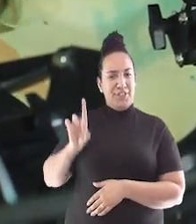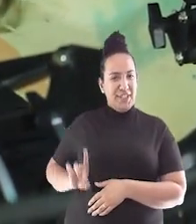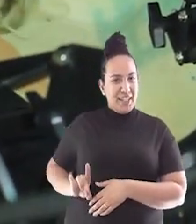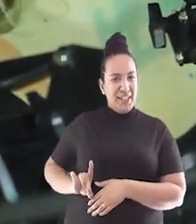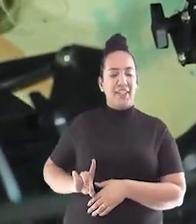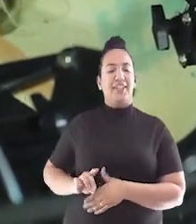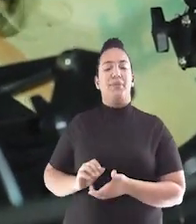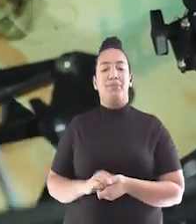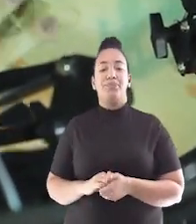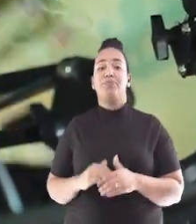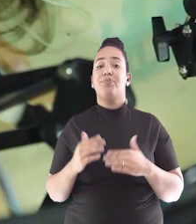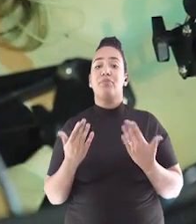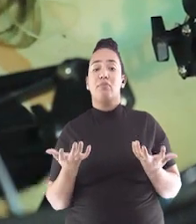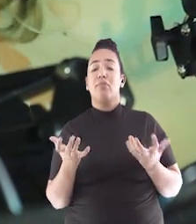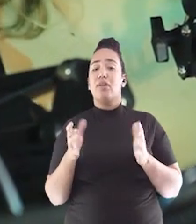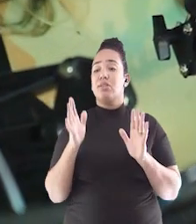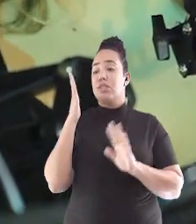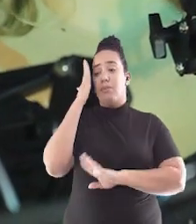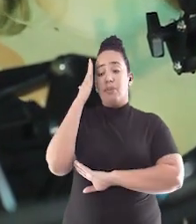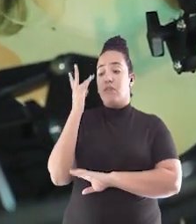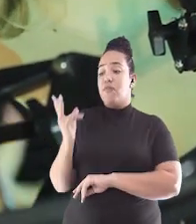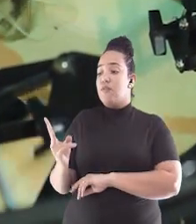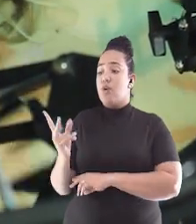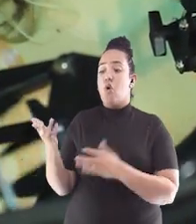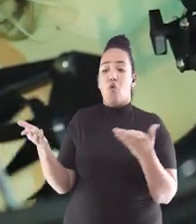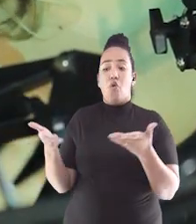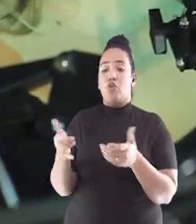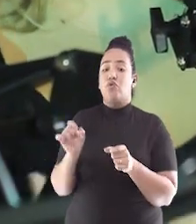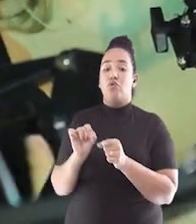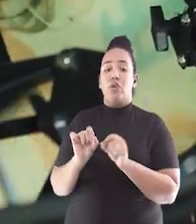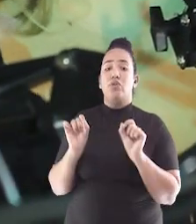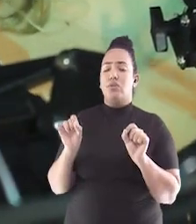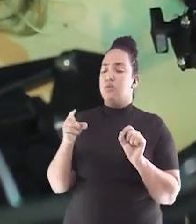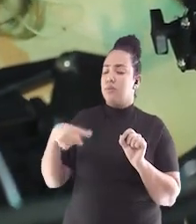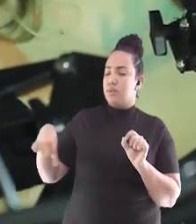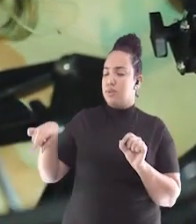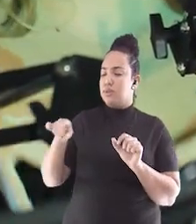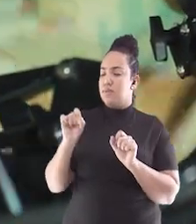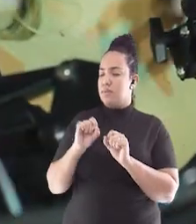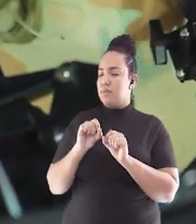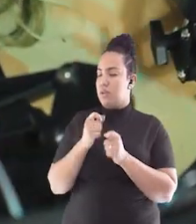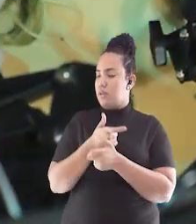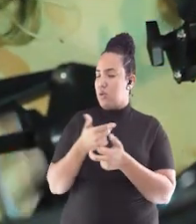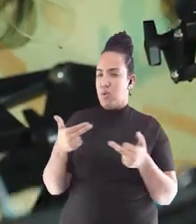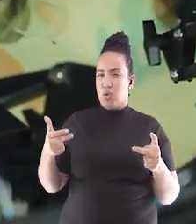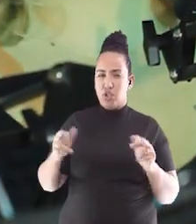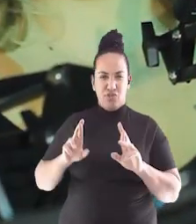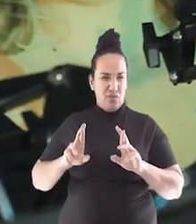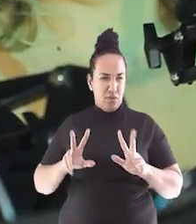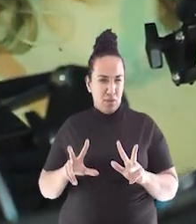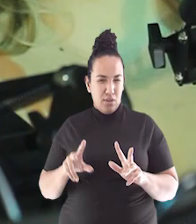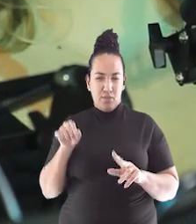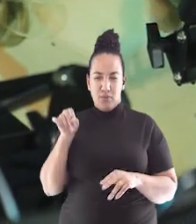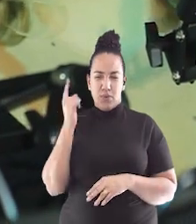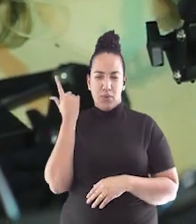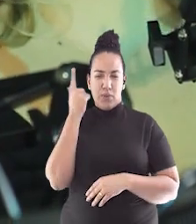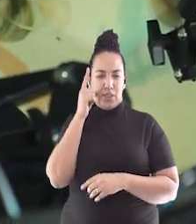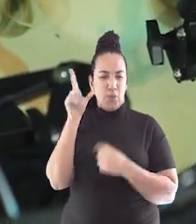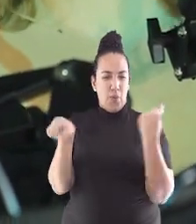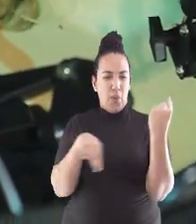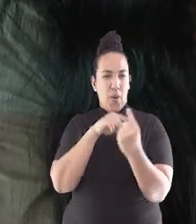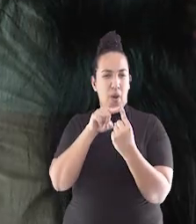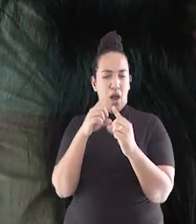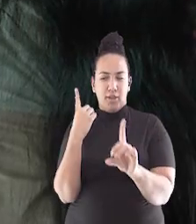queria saber o que vocês têm feito hoje, assim? Vocês fazem alguma coisa de diferente para poder conseguir alcançar isso que vocês